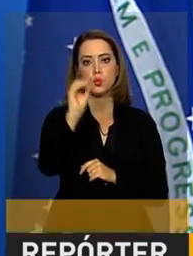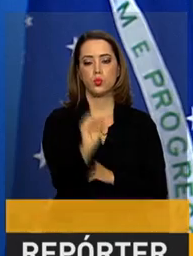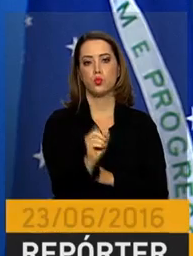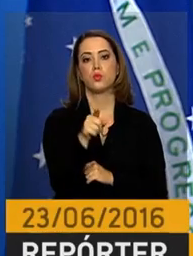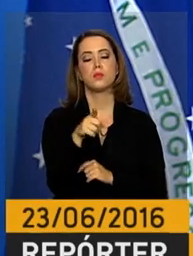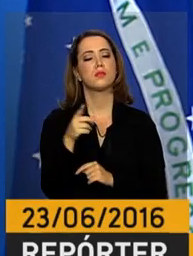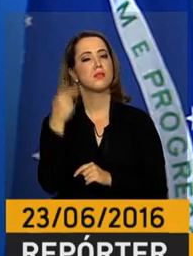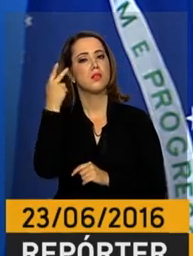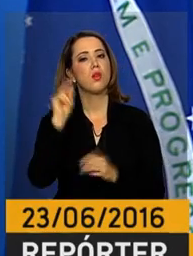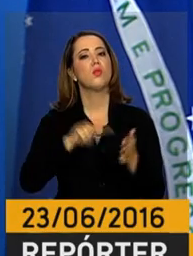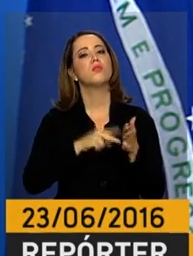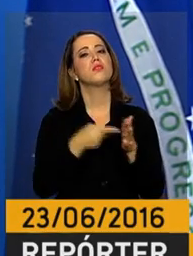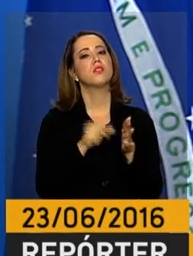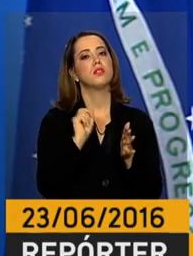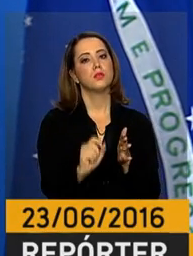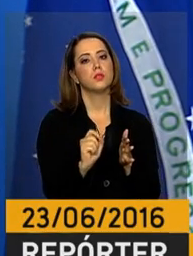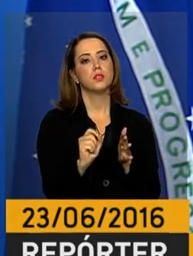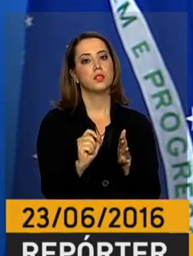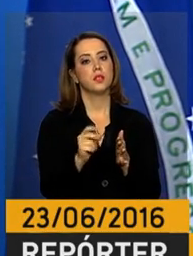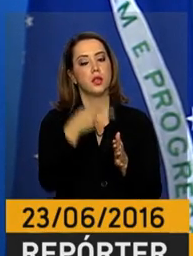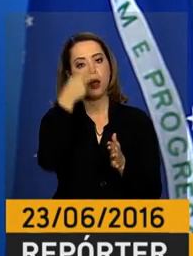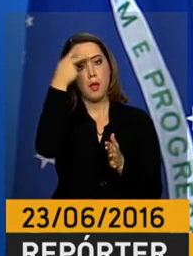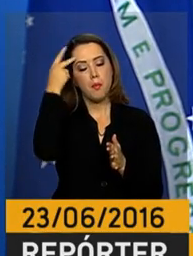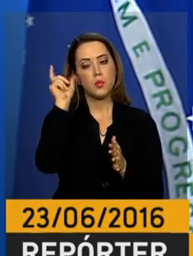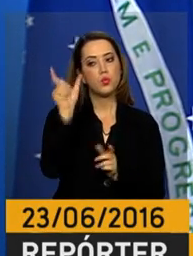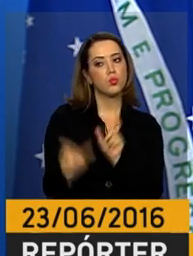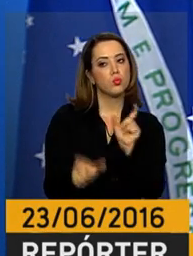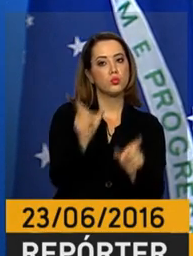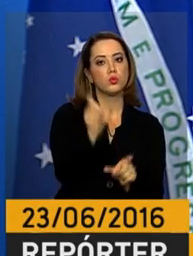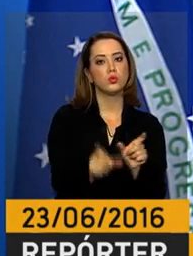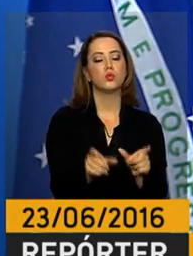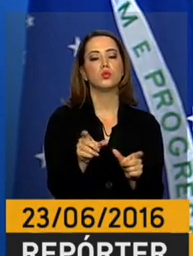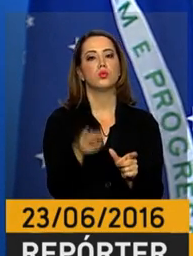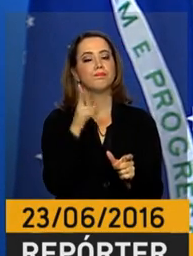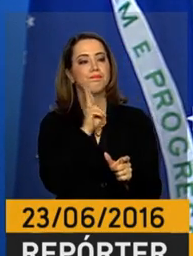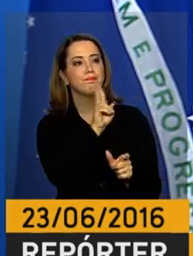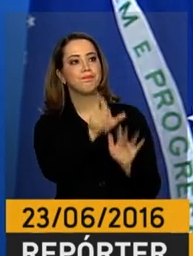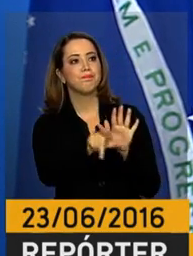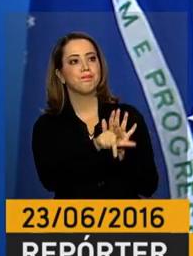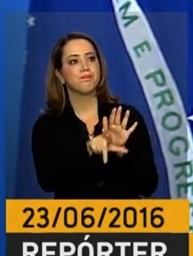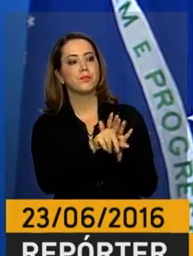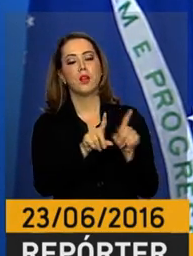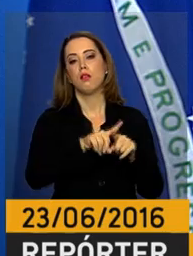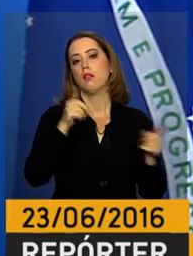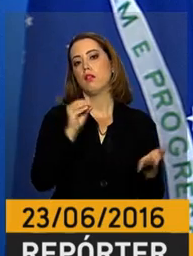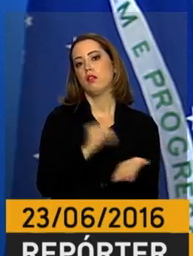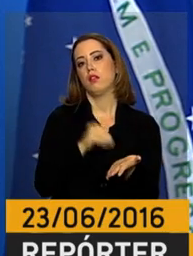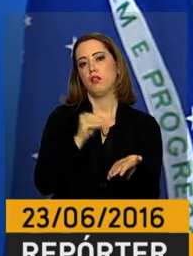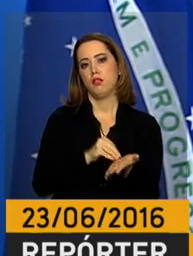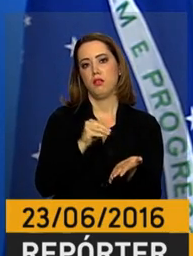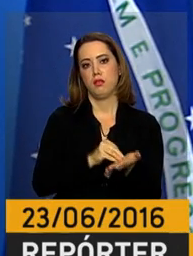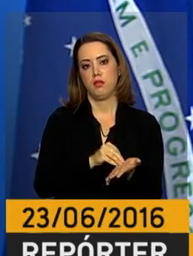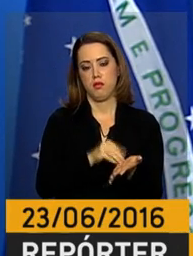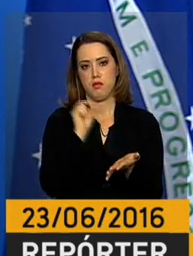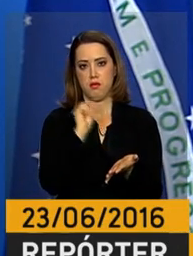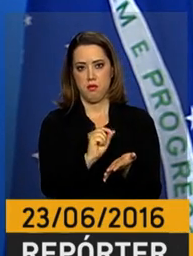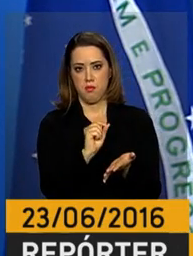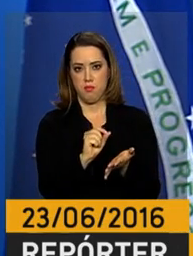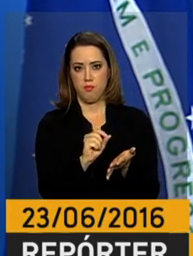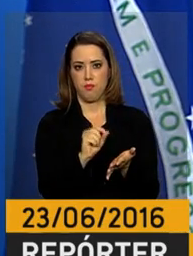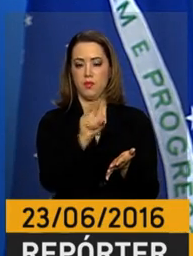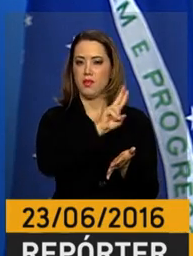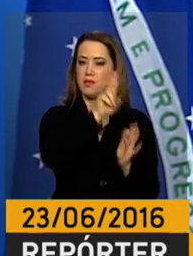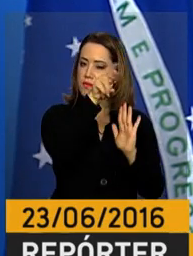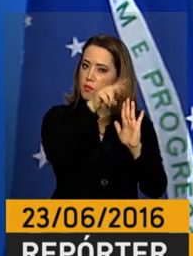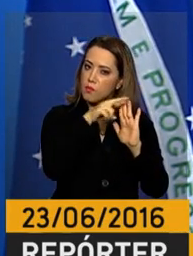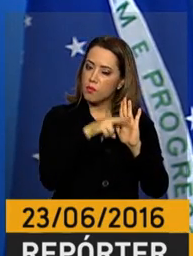hipóteses em que a falta ou insuficiência de norma regulamentadora possa comprometer o exercício dos direitos